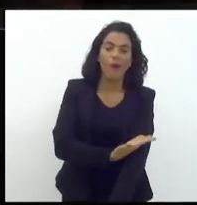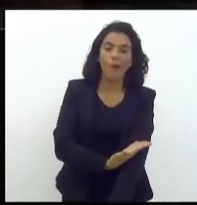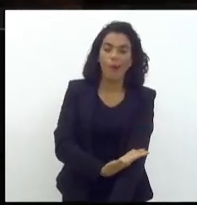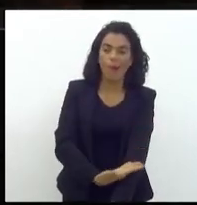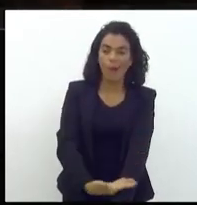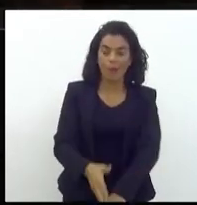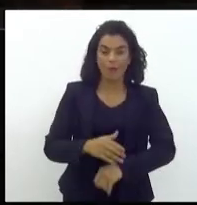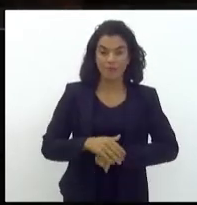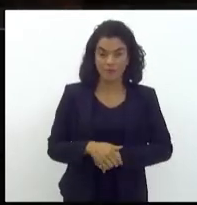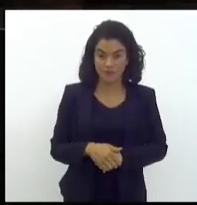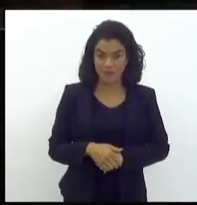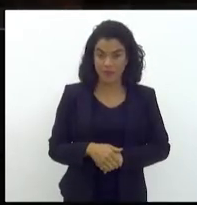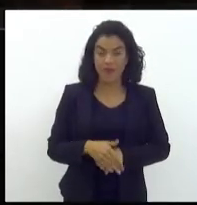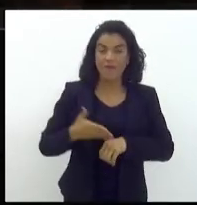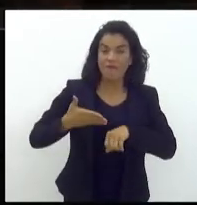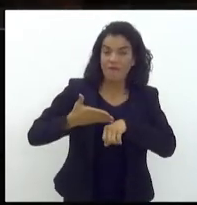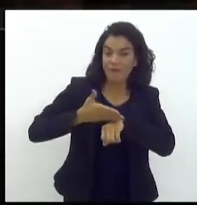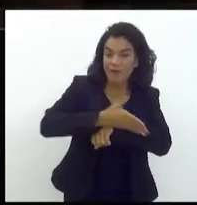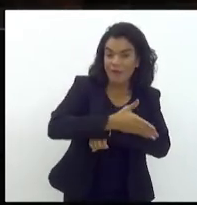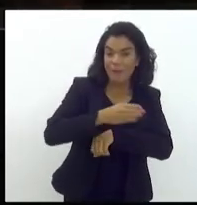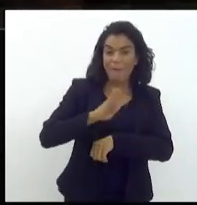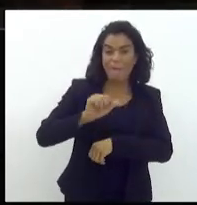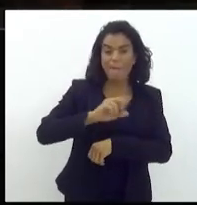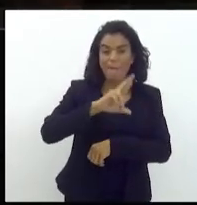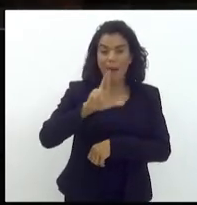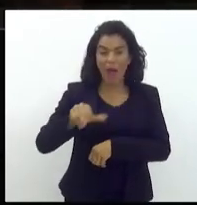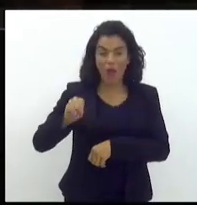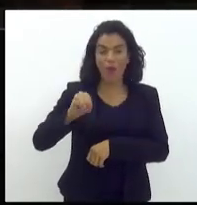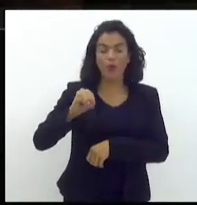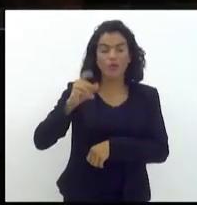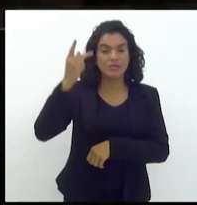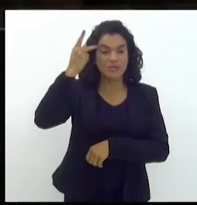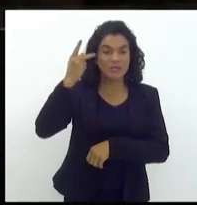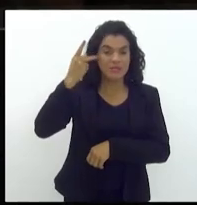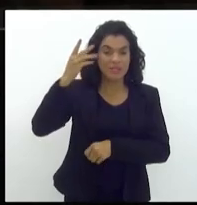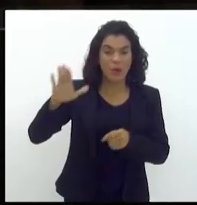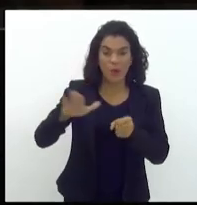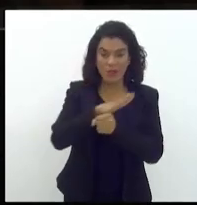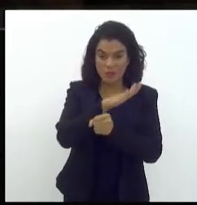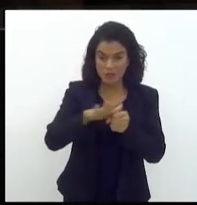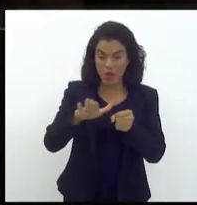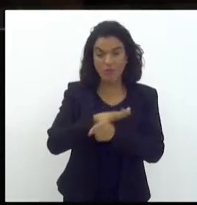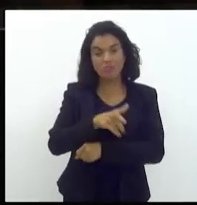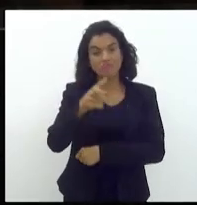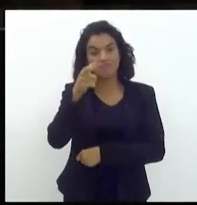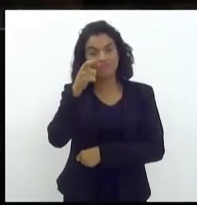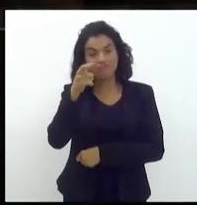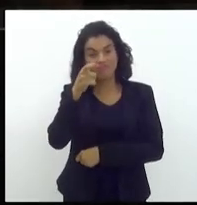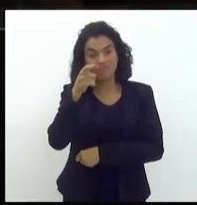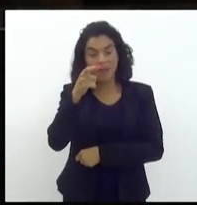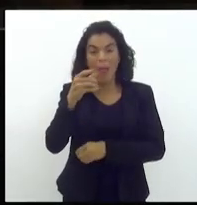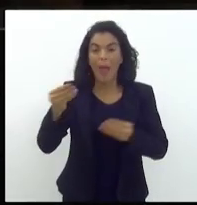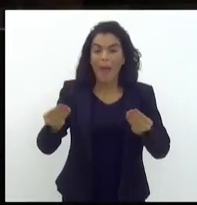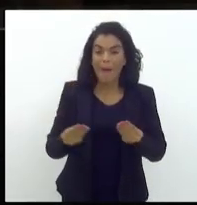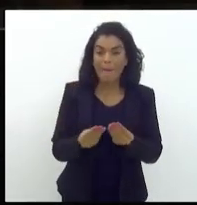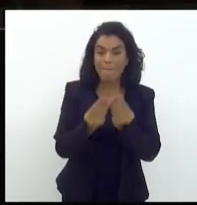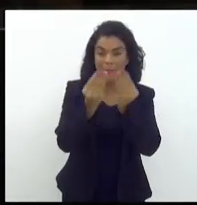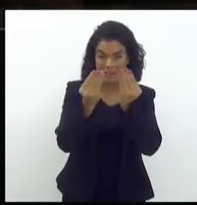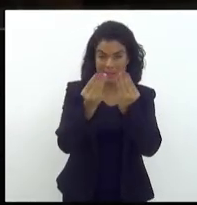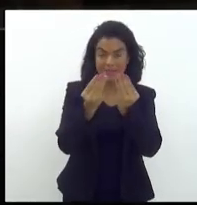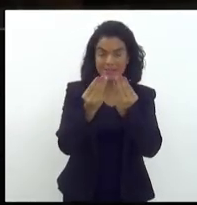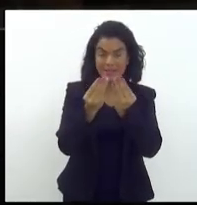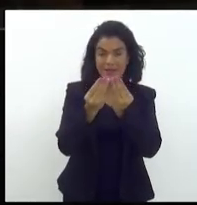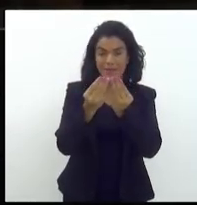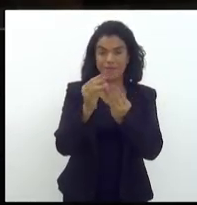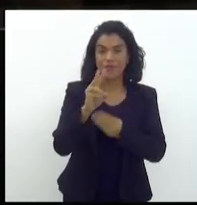indo no bairro de São Cristóvão para assistir a missa votiva